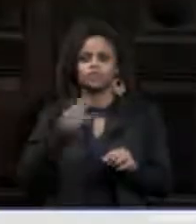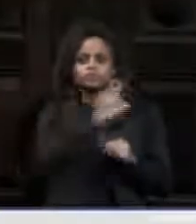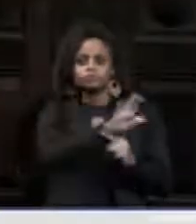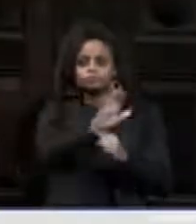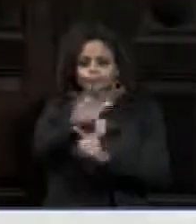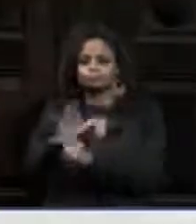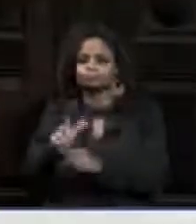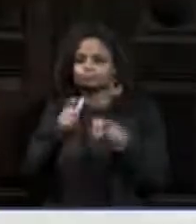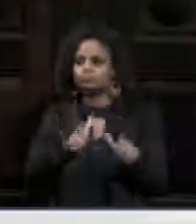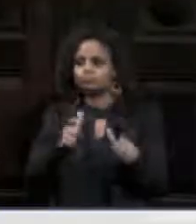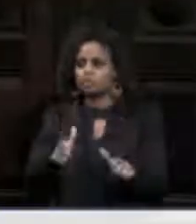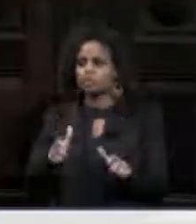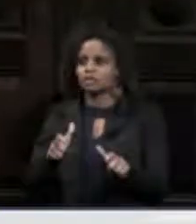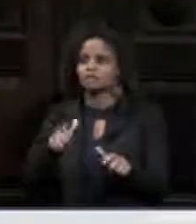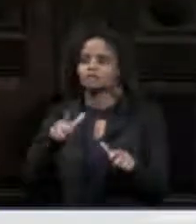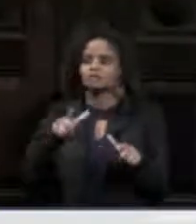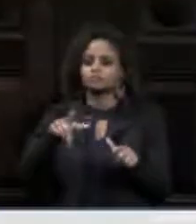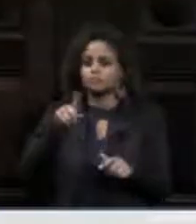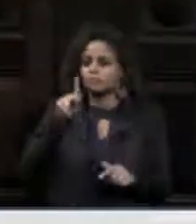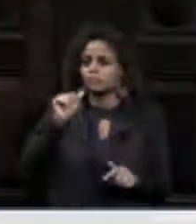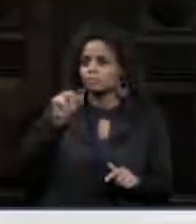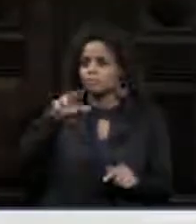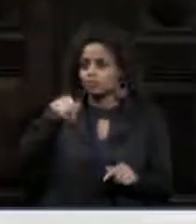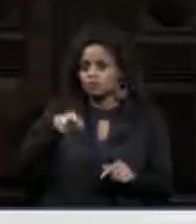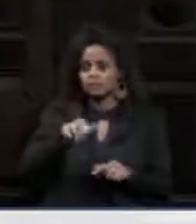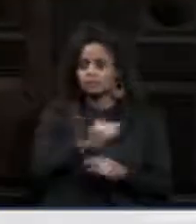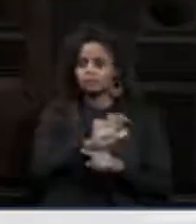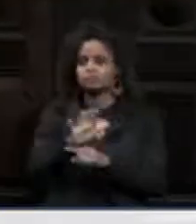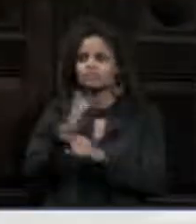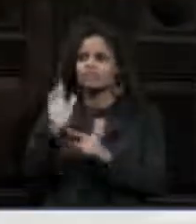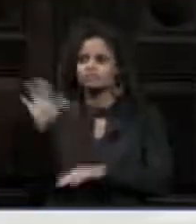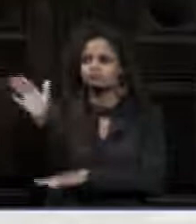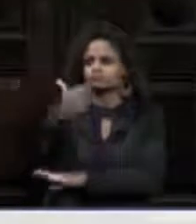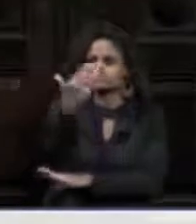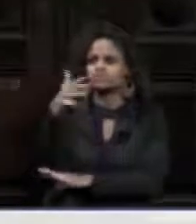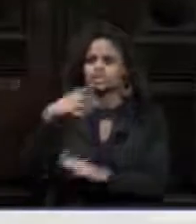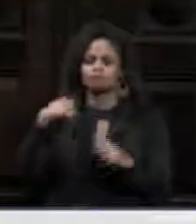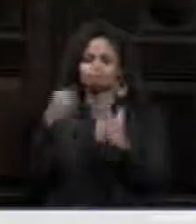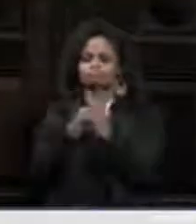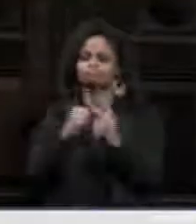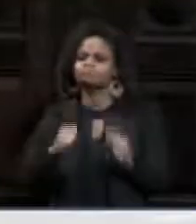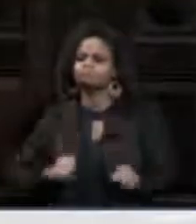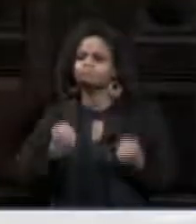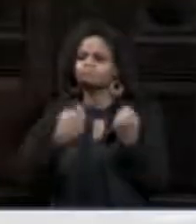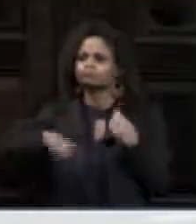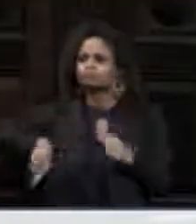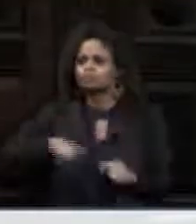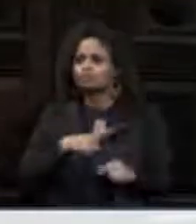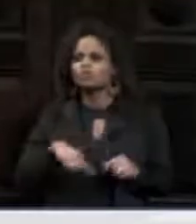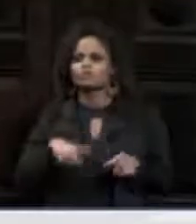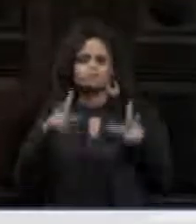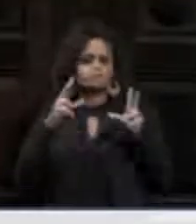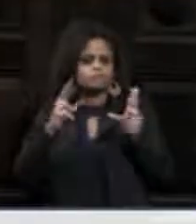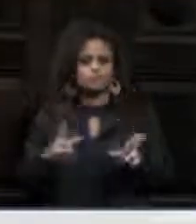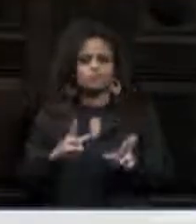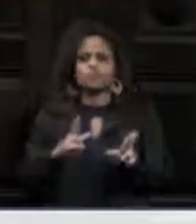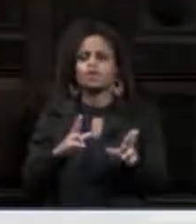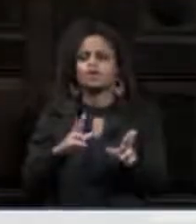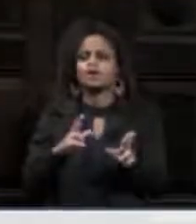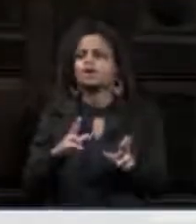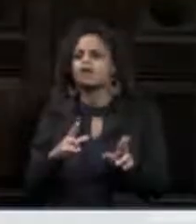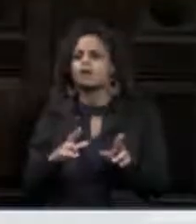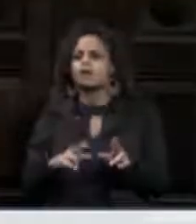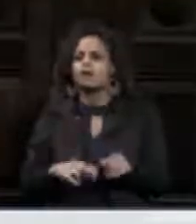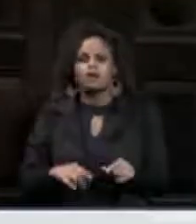a defesa do parque é bandeira, é luta nossa, com a mesma intensidade, com o mesmo dinamismo, com o mesmo